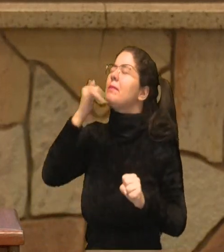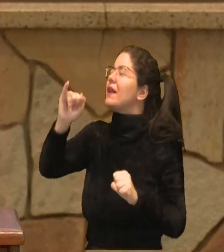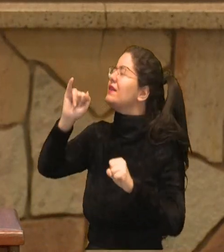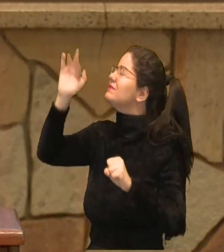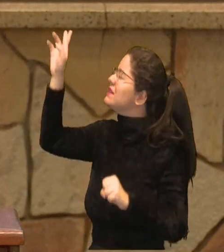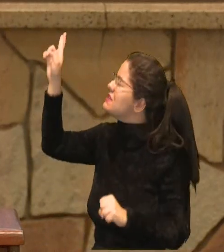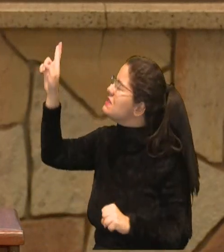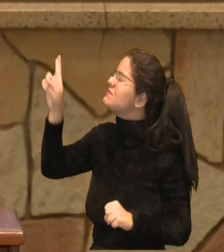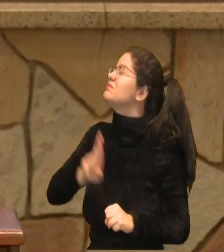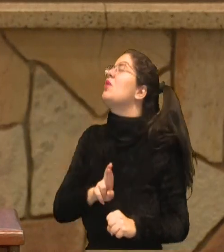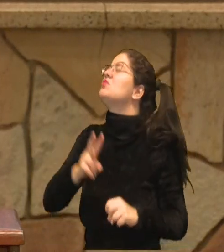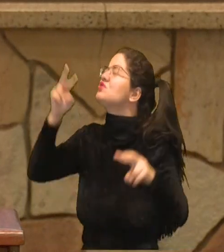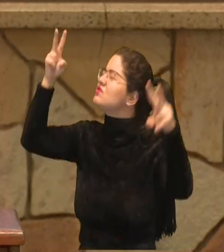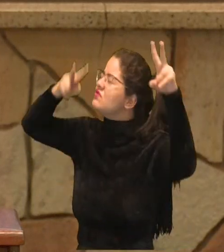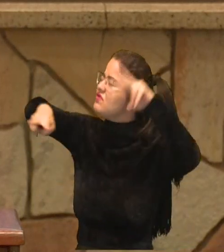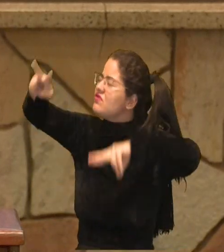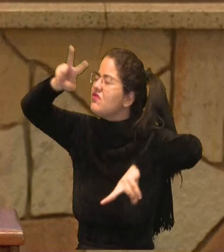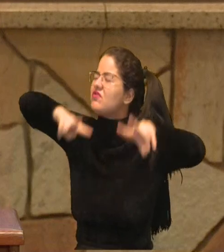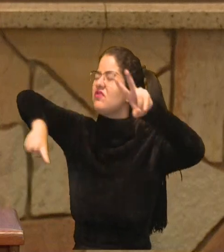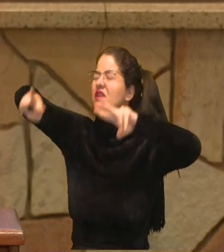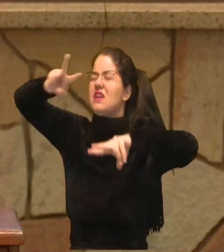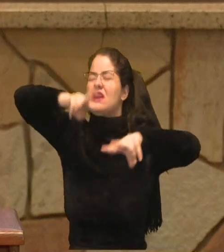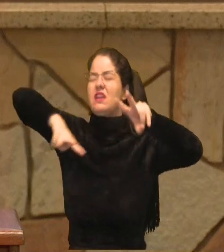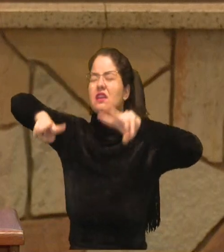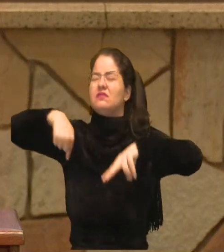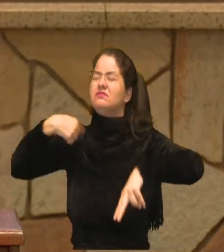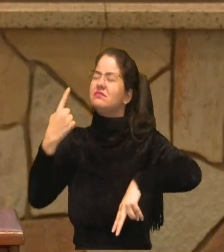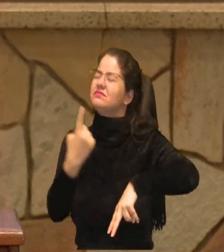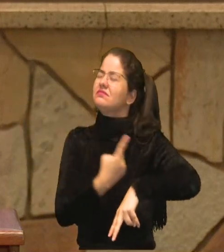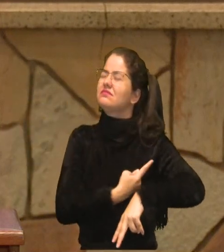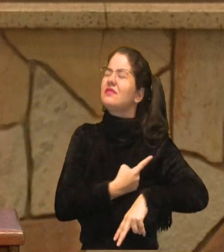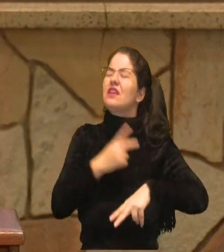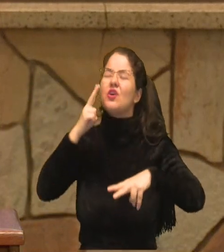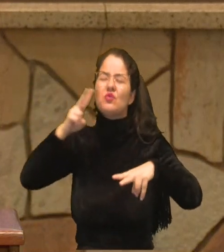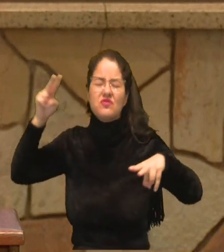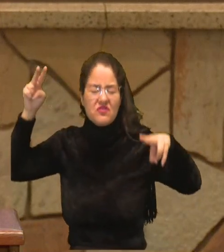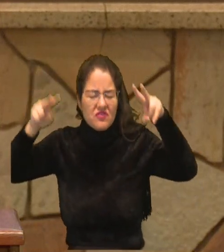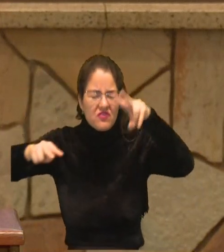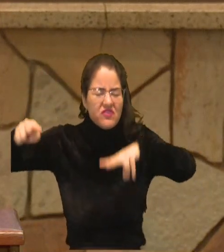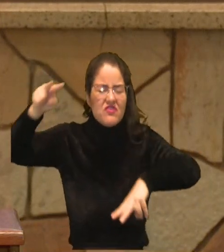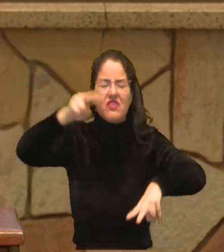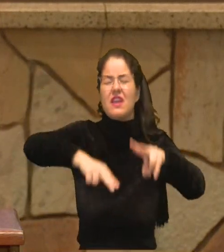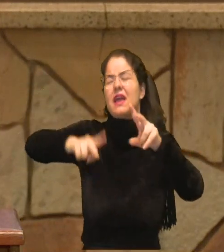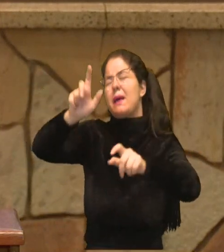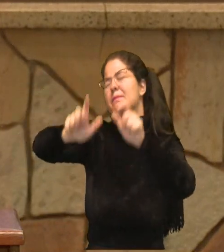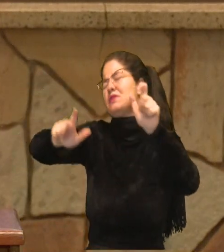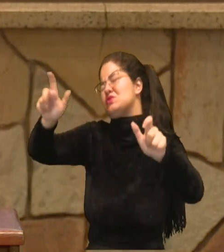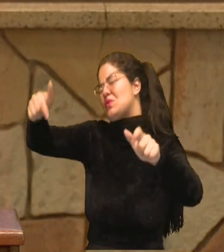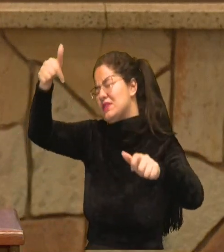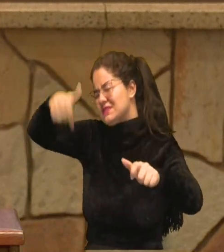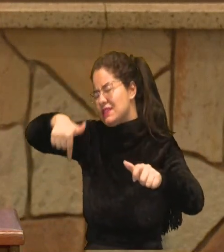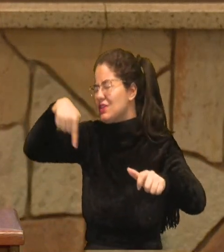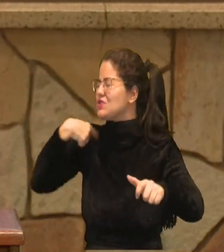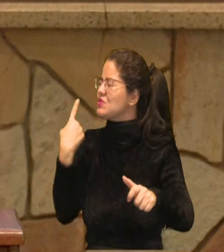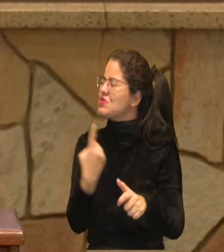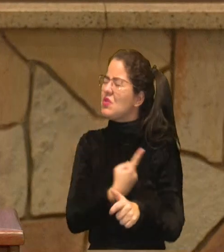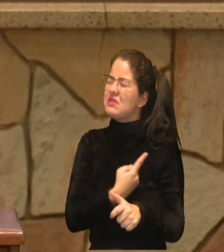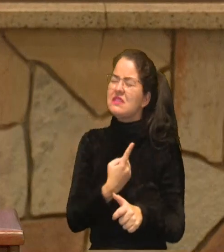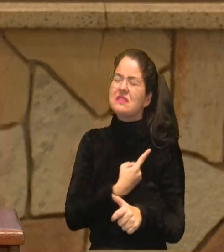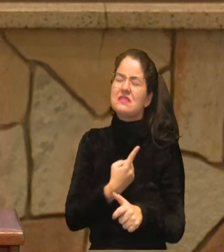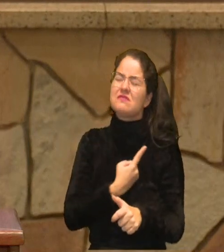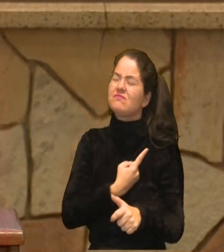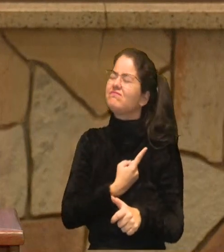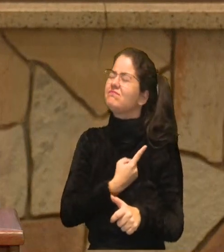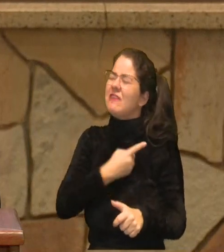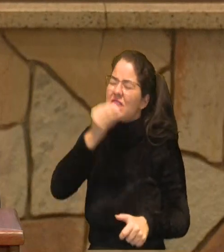dos Teus filhos, Senhor. Inclina o Teu ouvido para ouvir nós, aqueles pequeninos que somos, mas